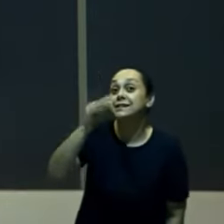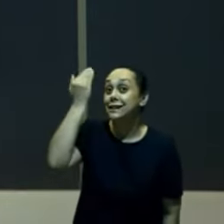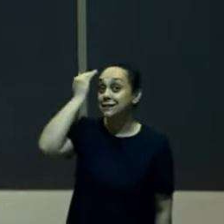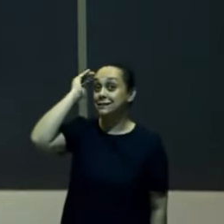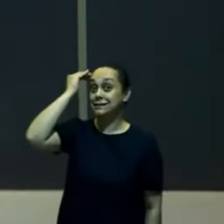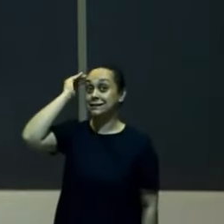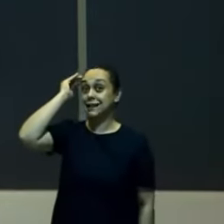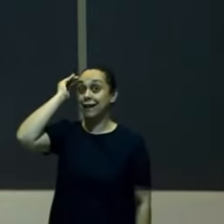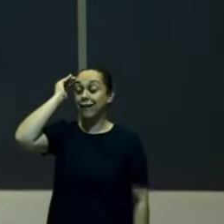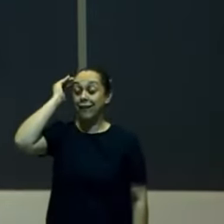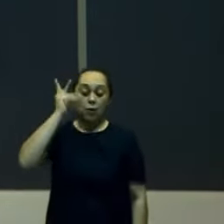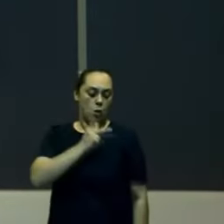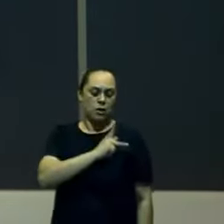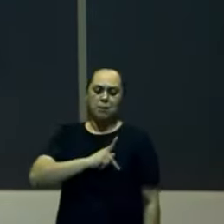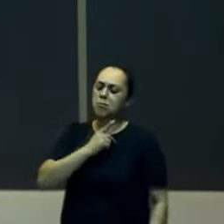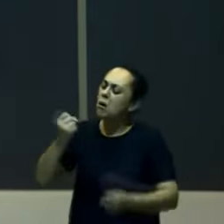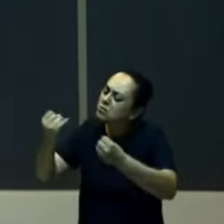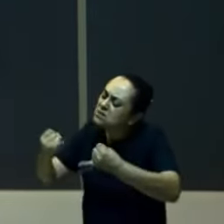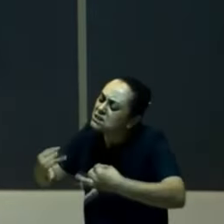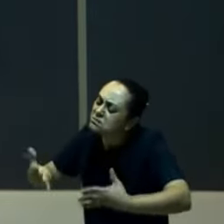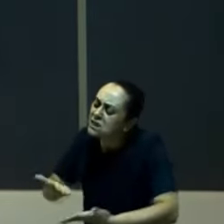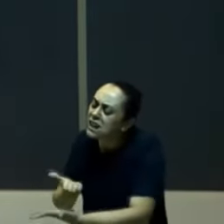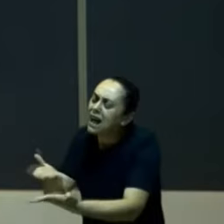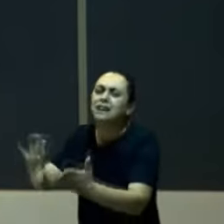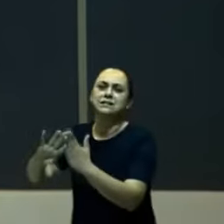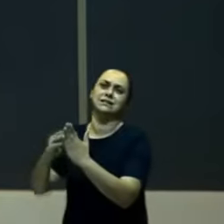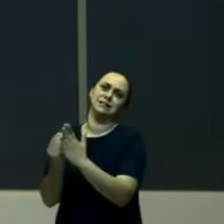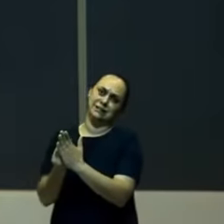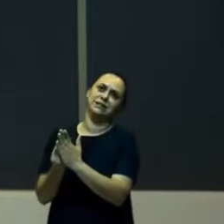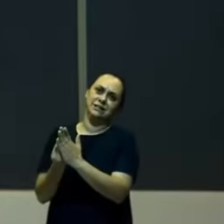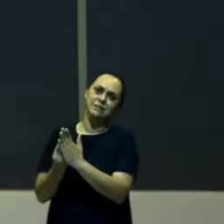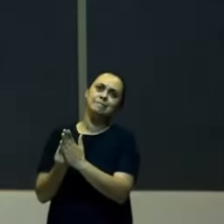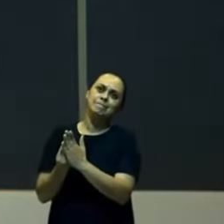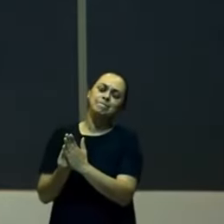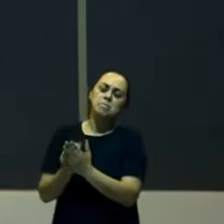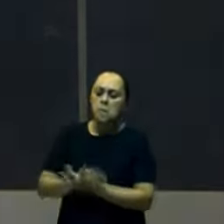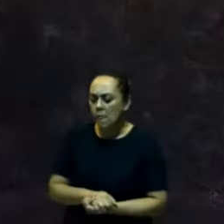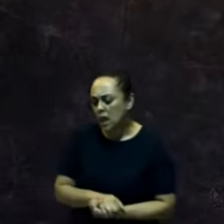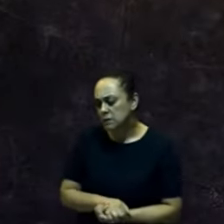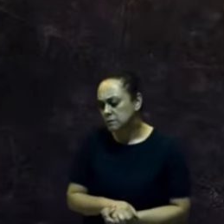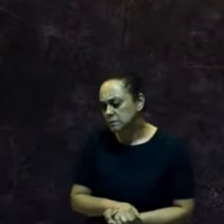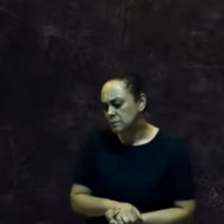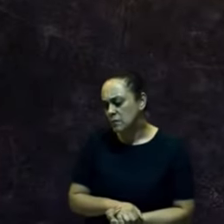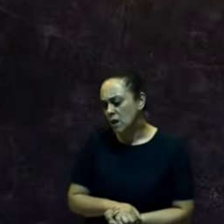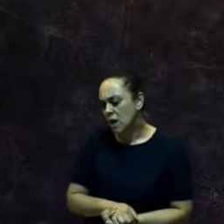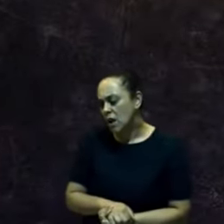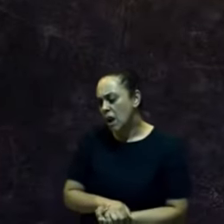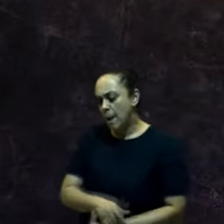está falando a essa igreja. E ele vai dizer assim: e como vocês, Filipenses, sabem muito